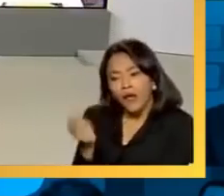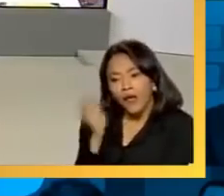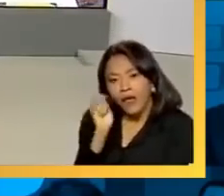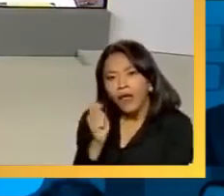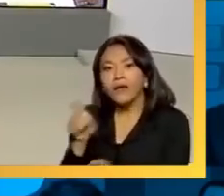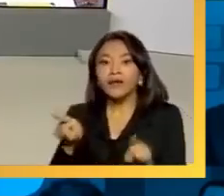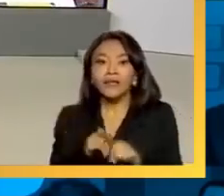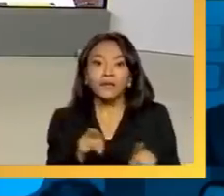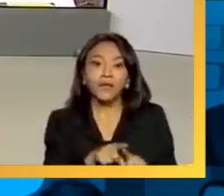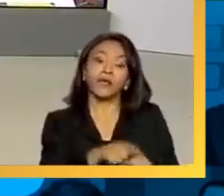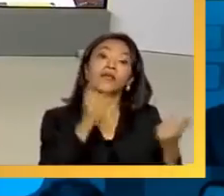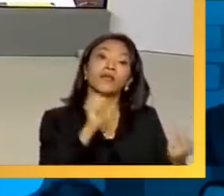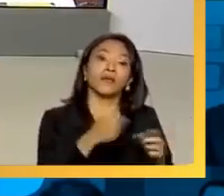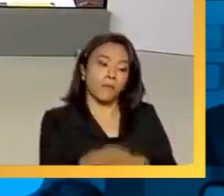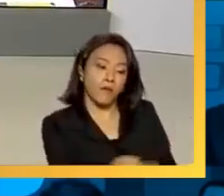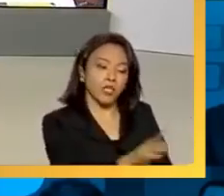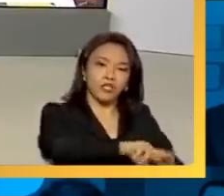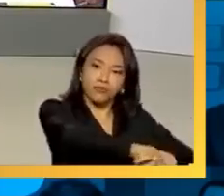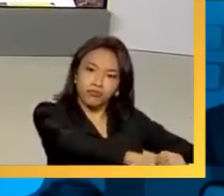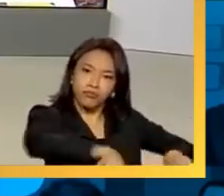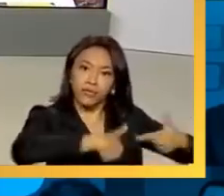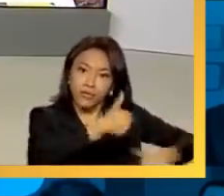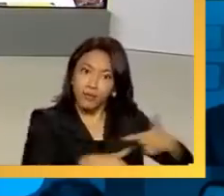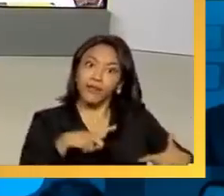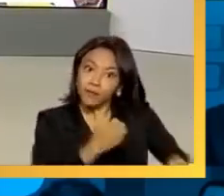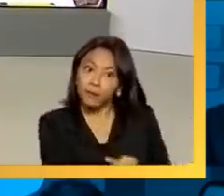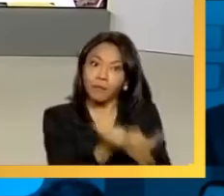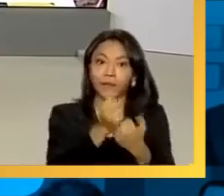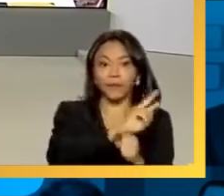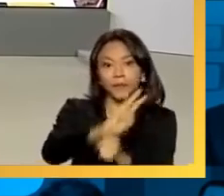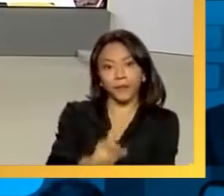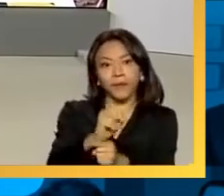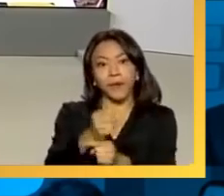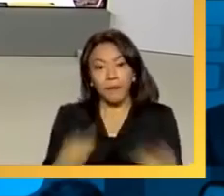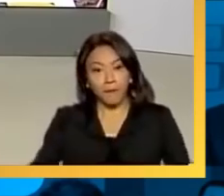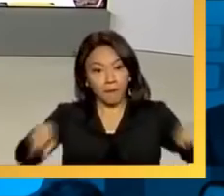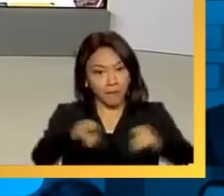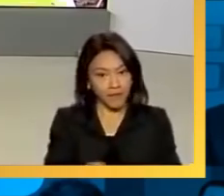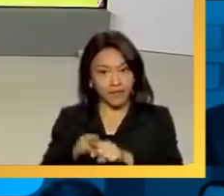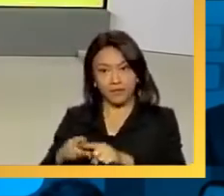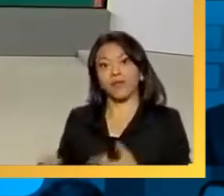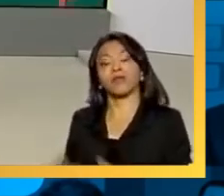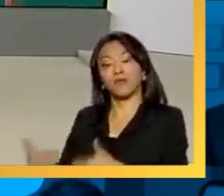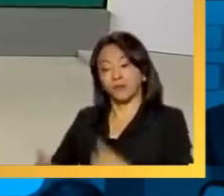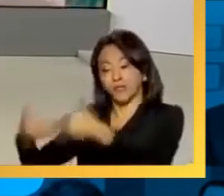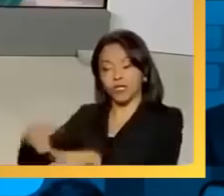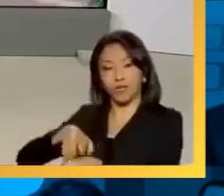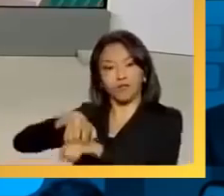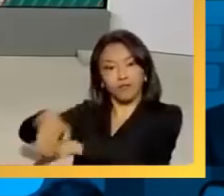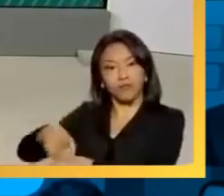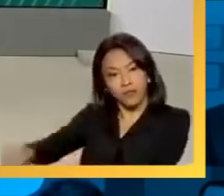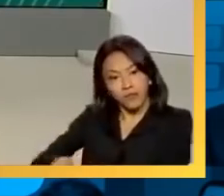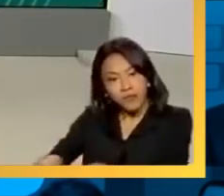aquicultores terão mais opções de crédito. Uma parceria entre o Ministério da Agricultura, Pecuária e Abastecimento e a Caixa